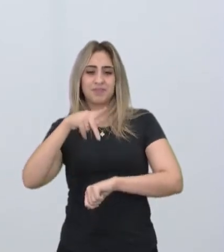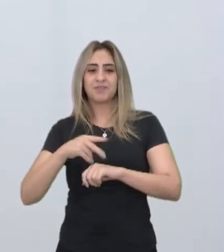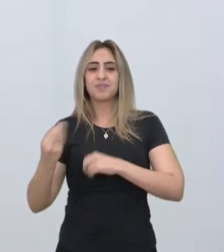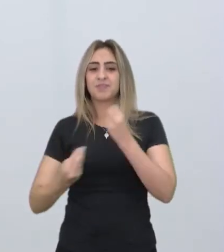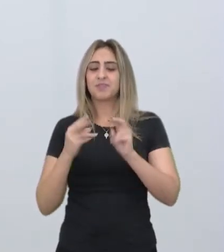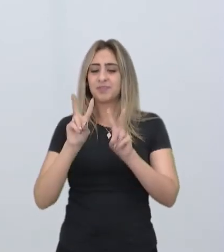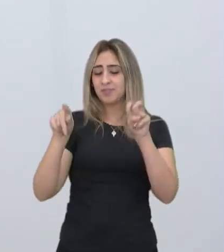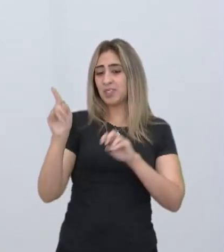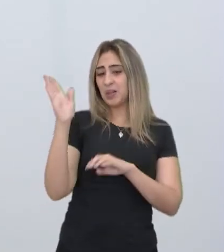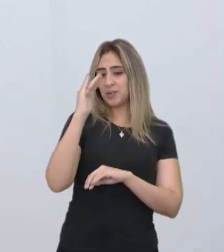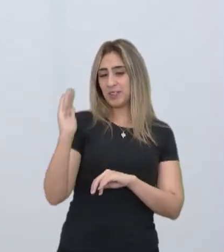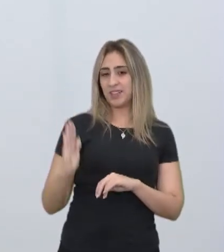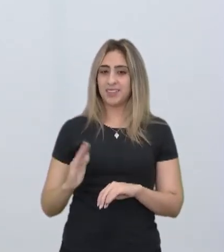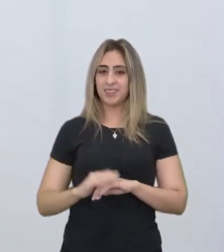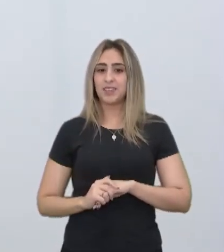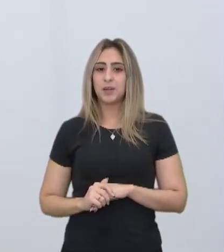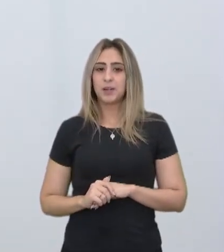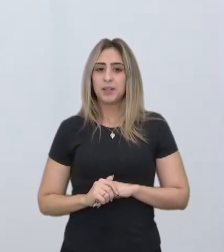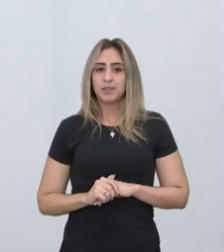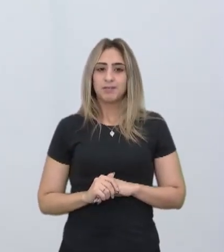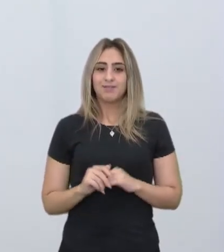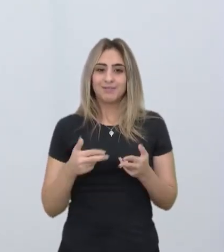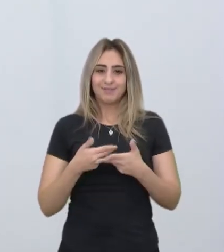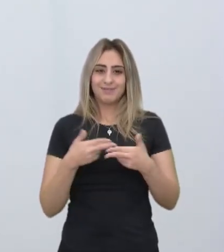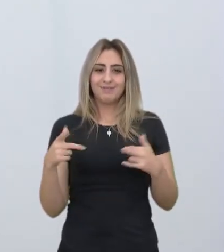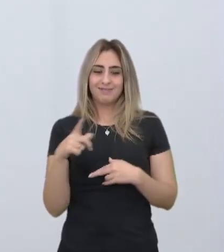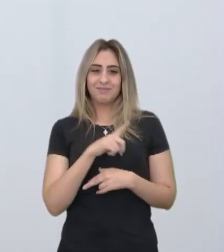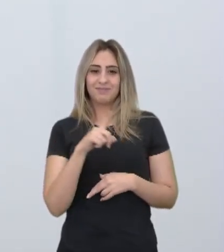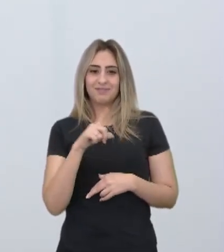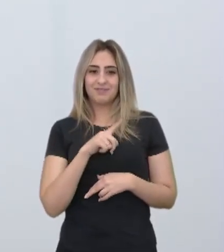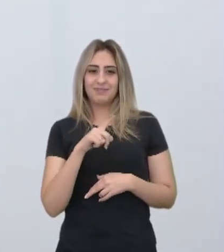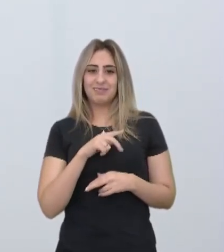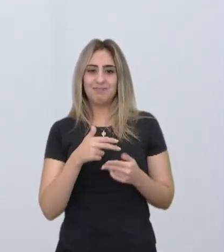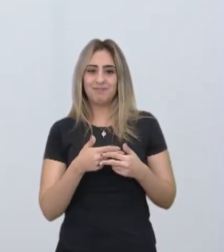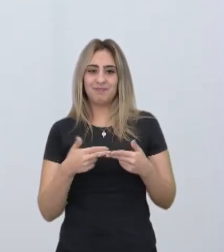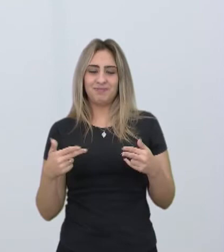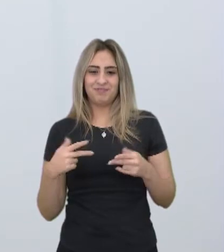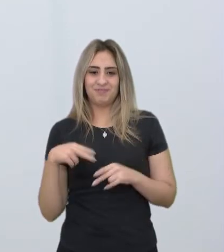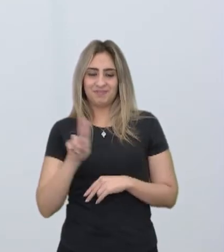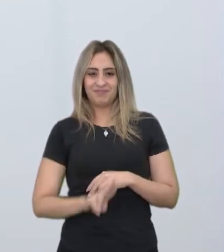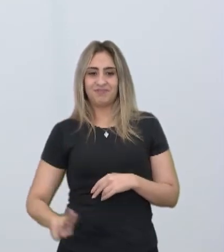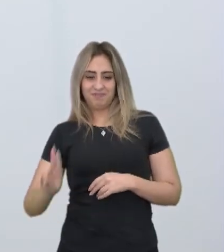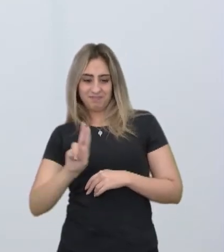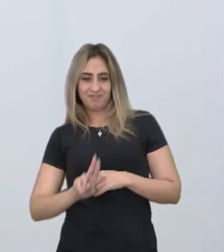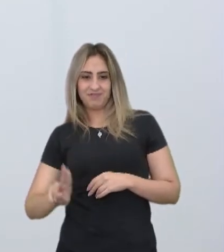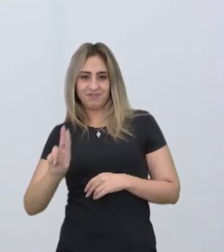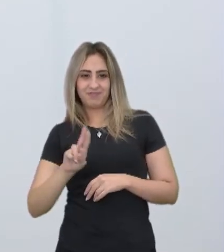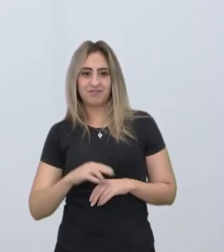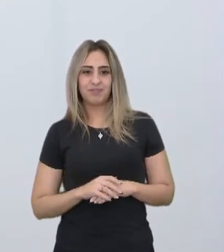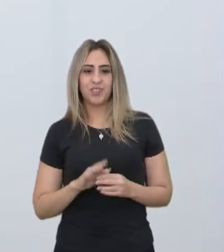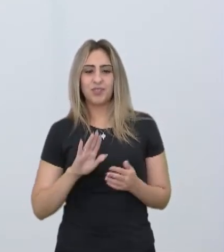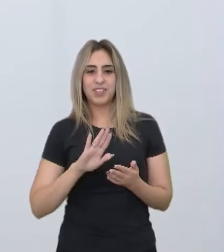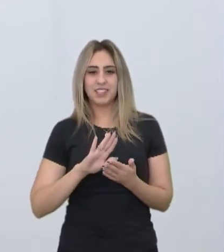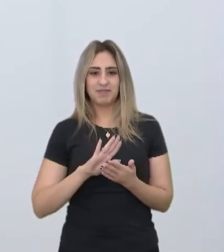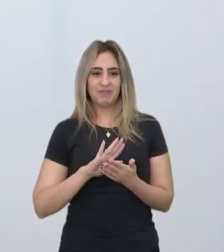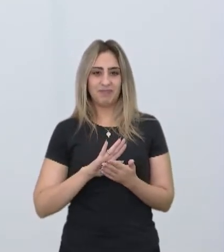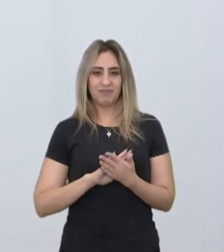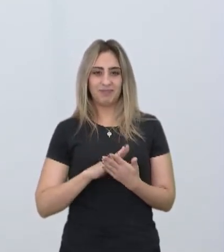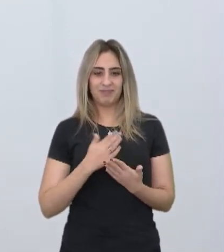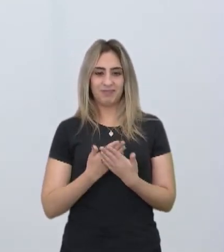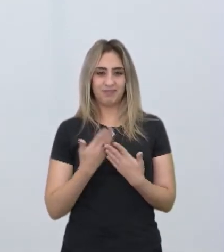do Brasil, onde a gente não vê nenhum tipo de utilização do